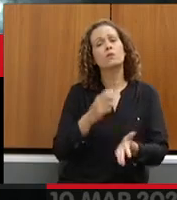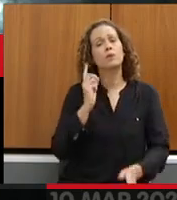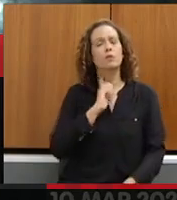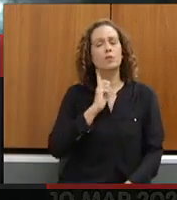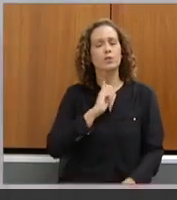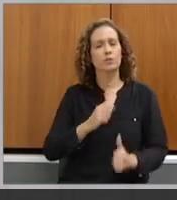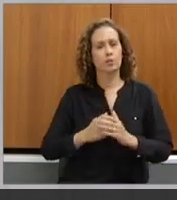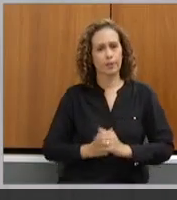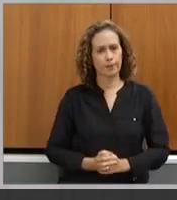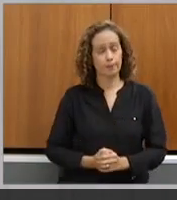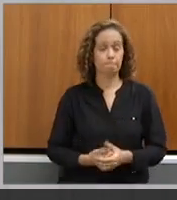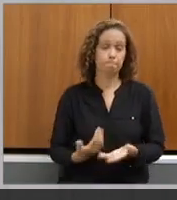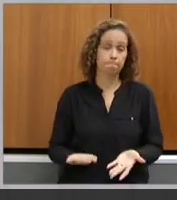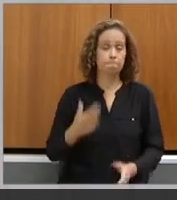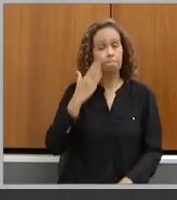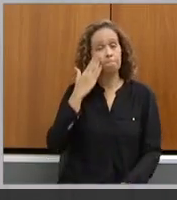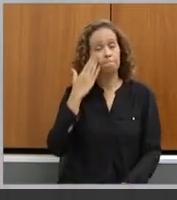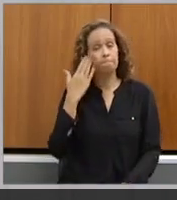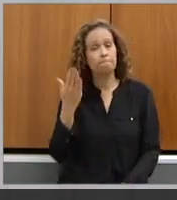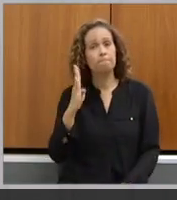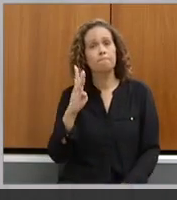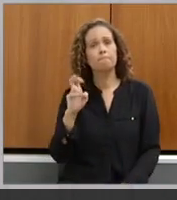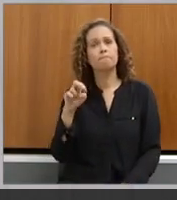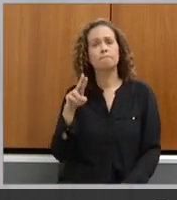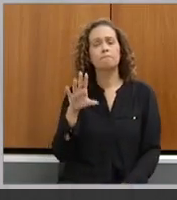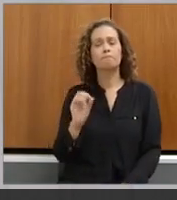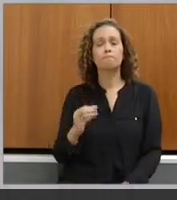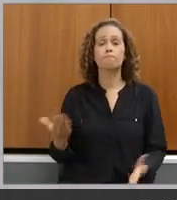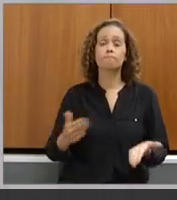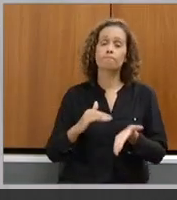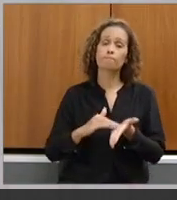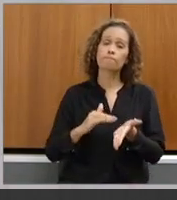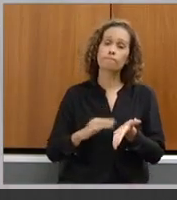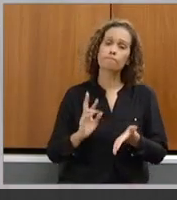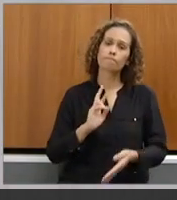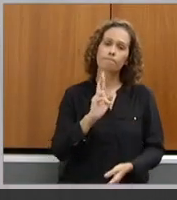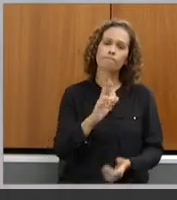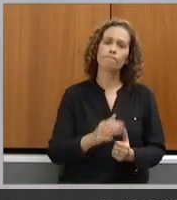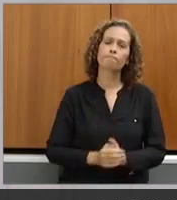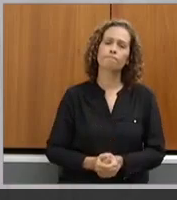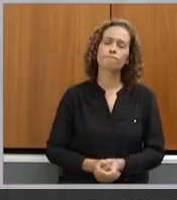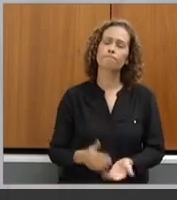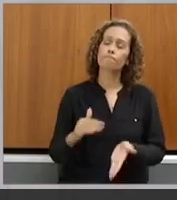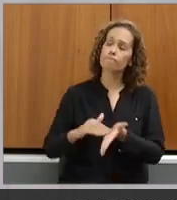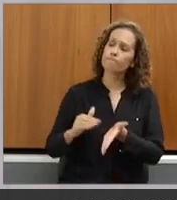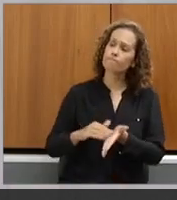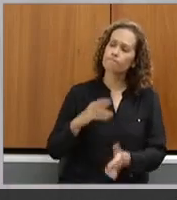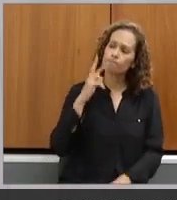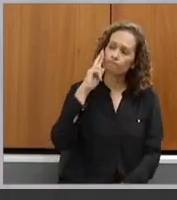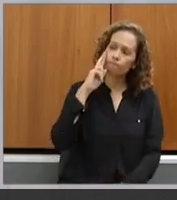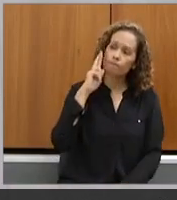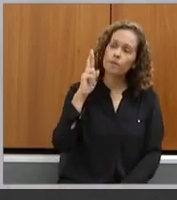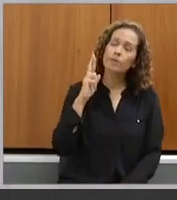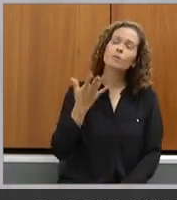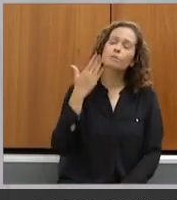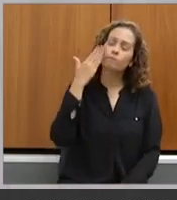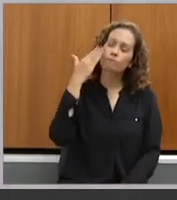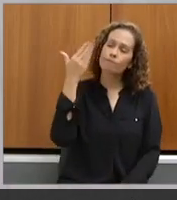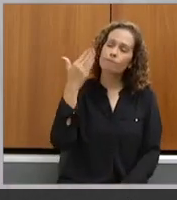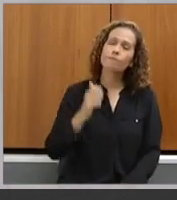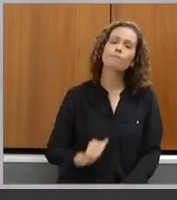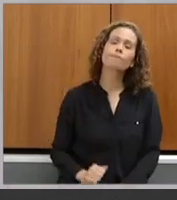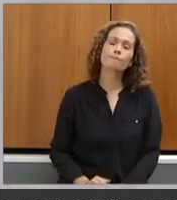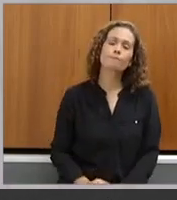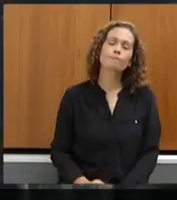obrigado Deputado Bruno em água com a palavra ao secretário é deputado obrigado pela pela pergunta eu acho que é